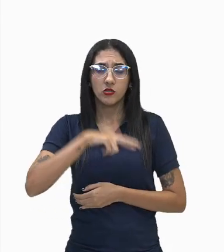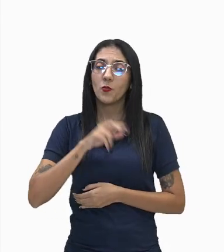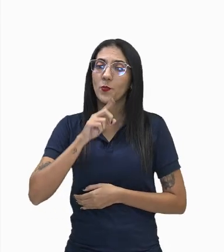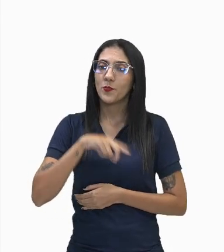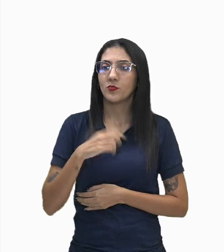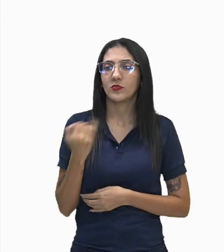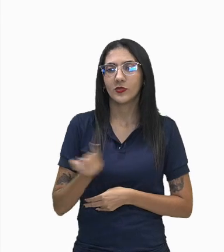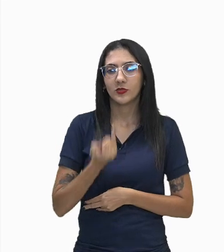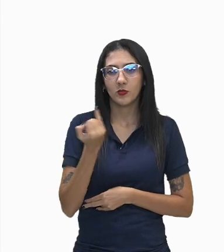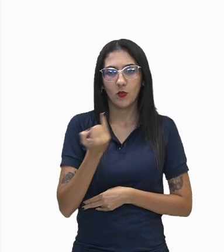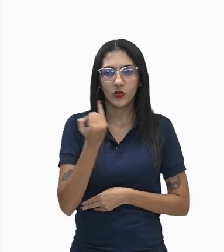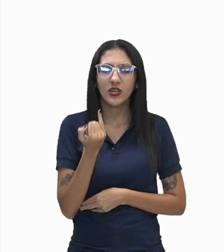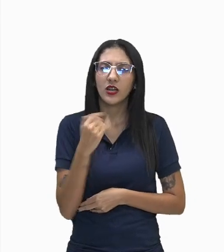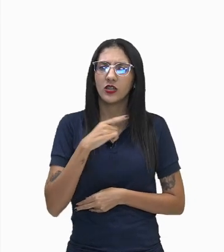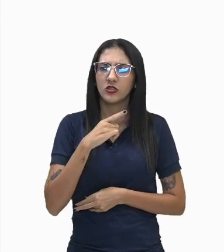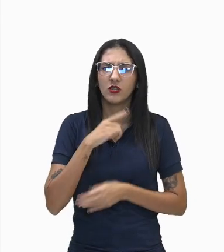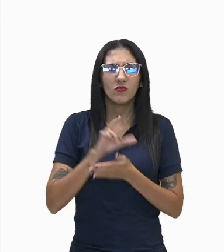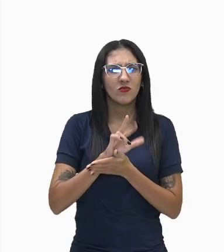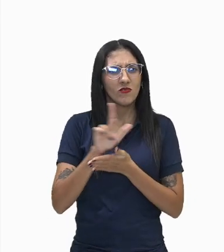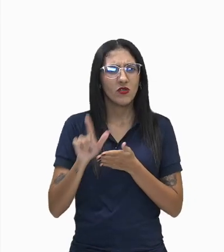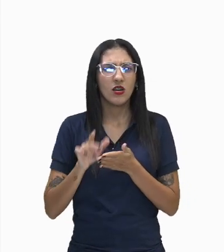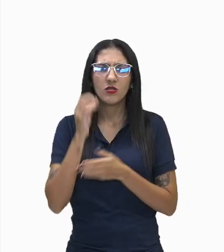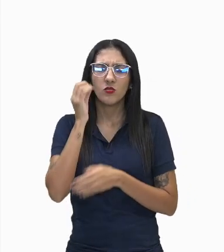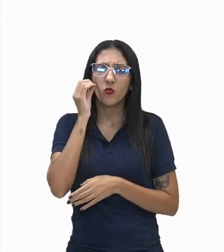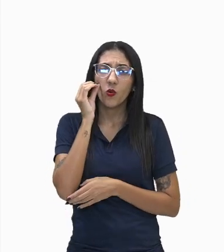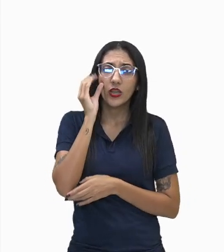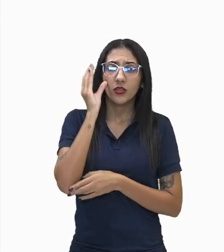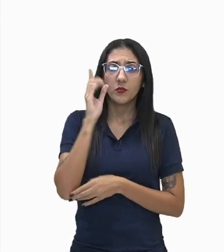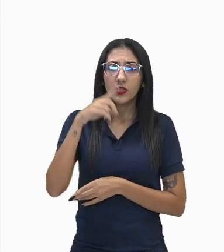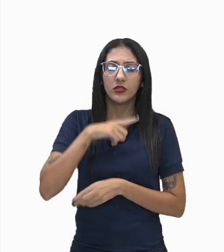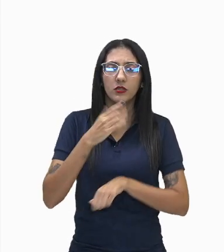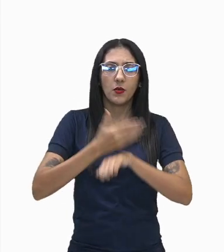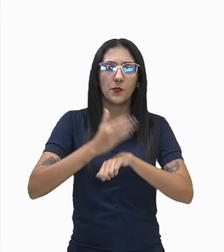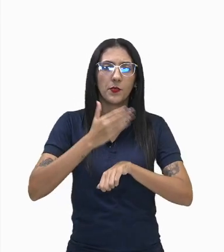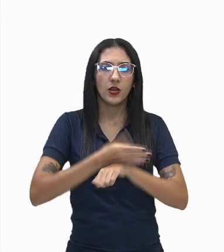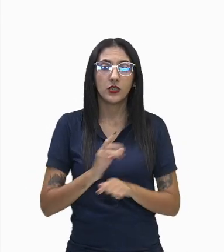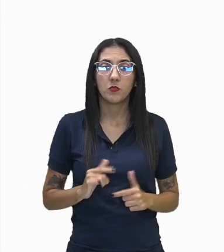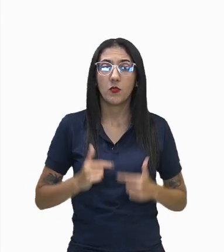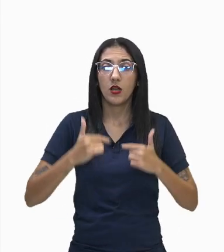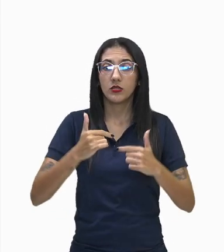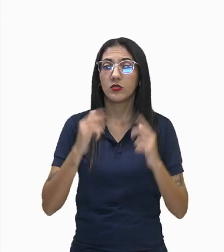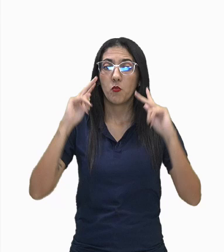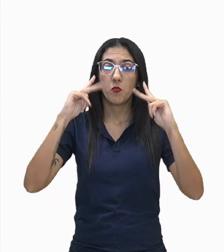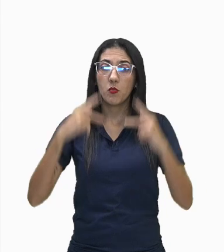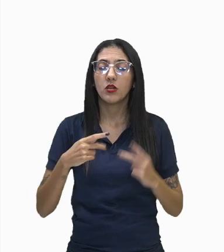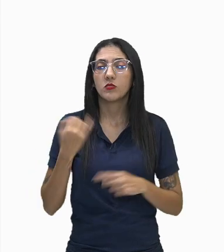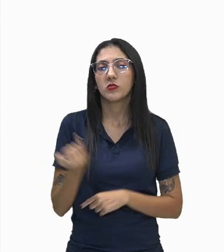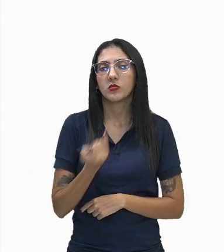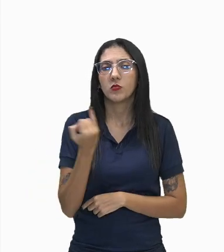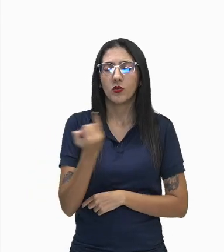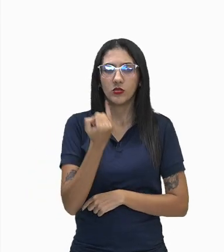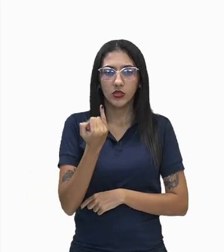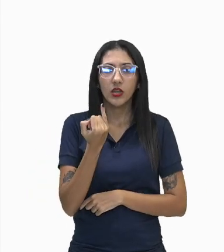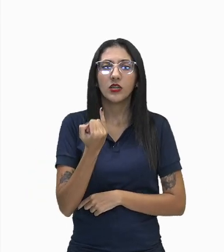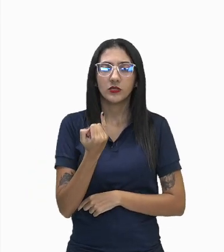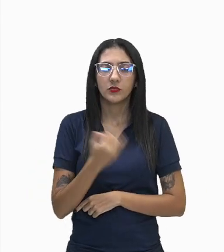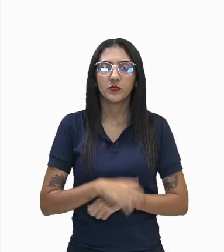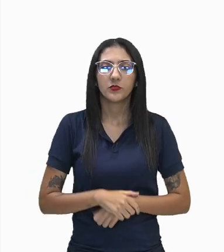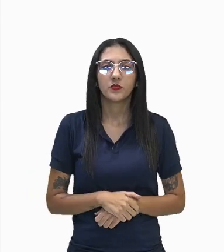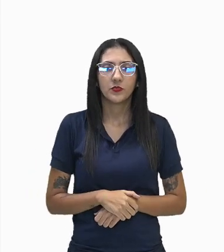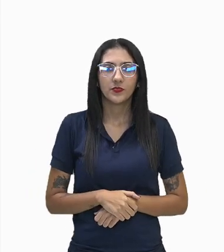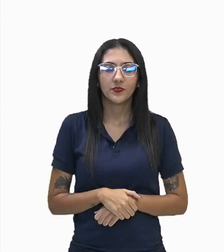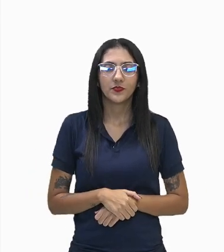simbólico, ela é um universo, ela é um conhecimento, ela é uma prática humana simbólica, amplamente